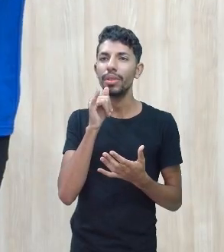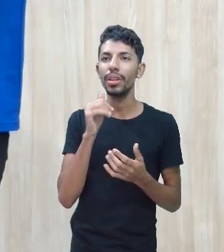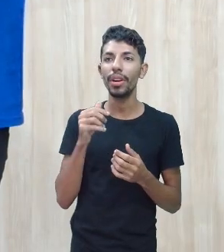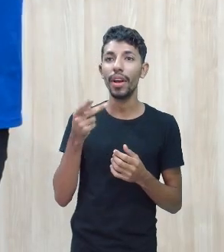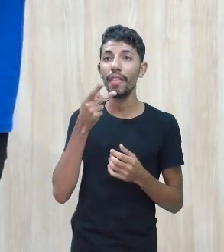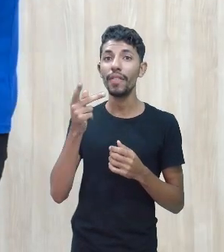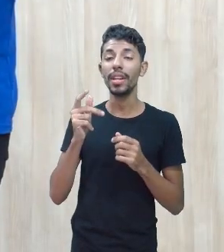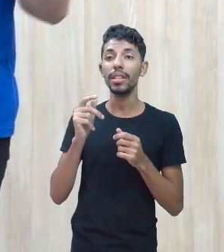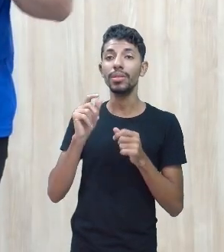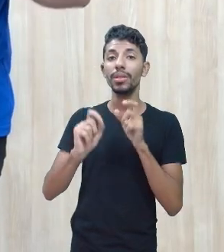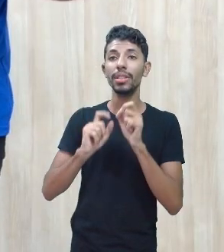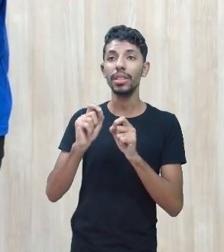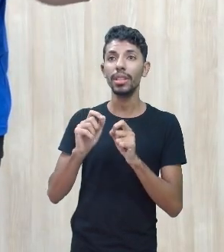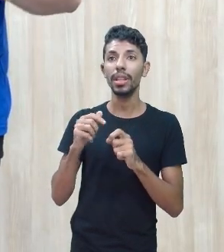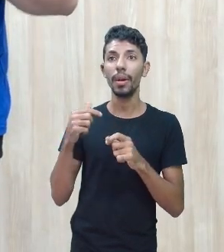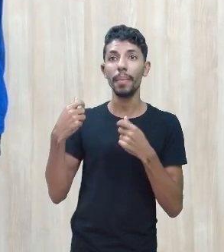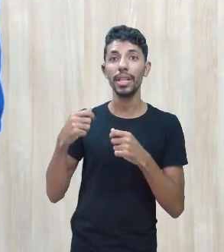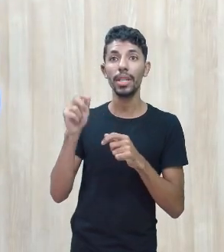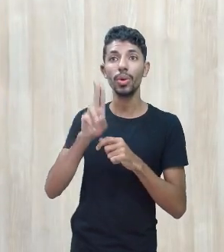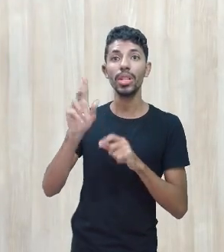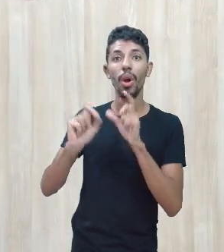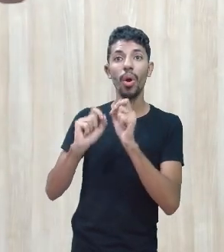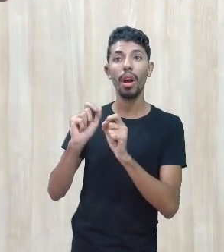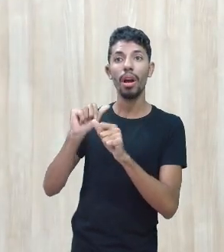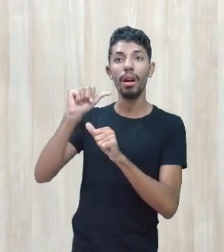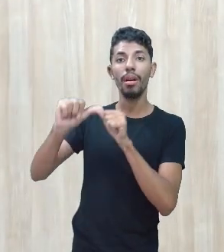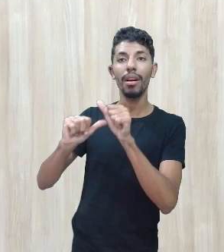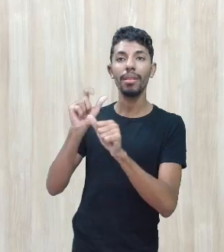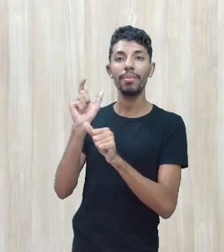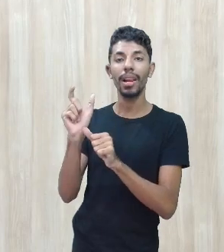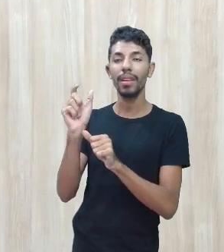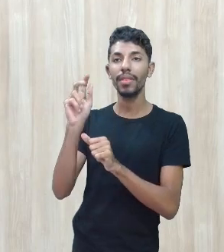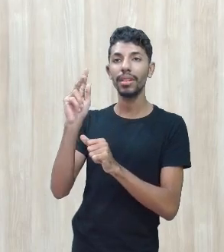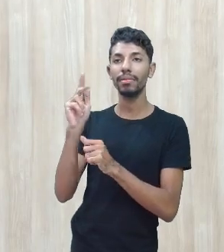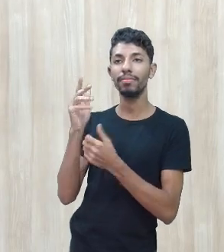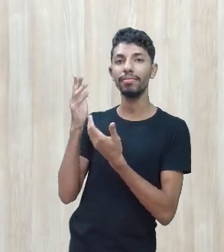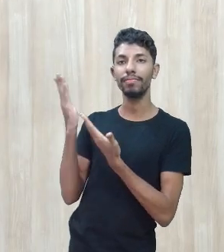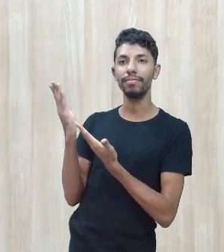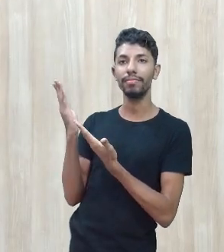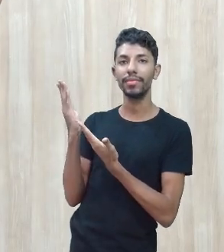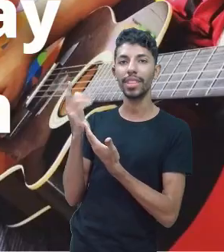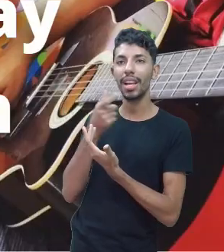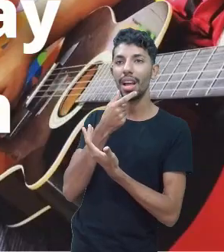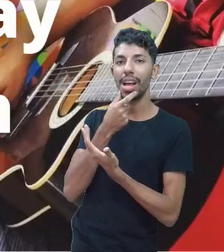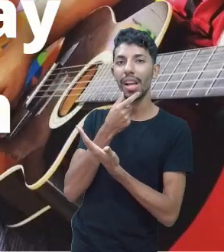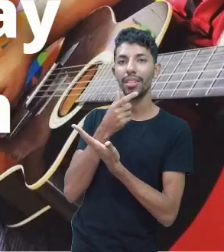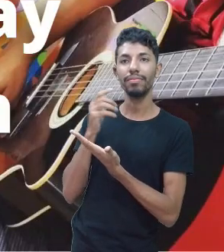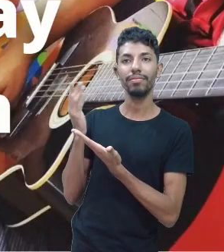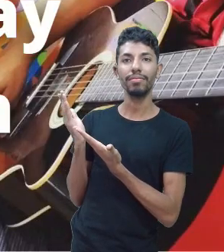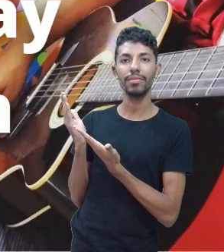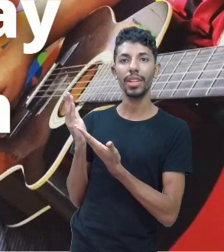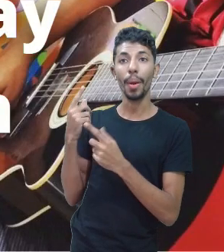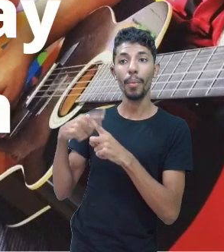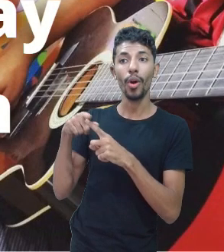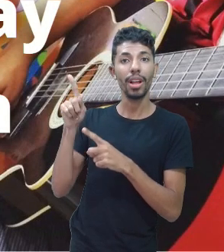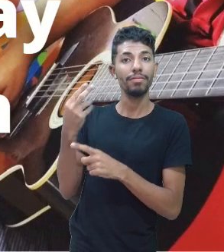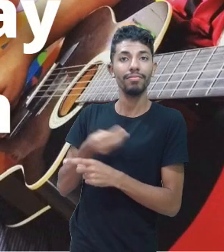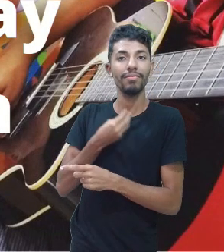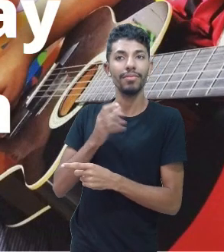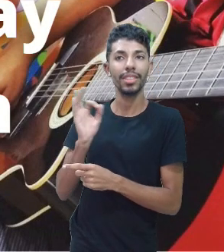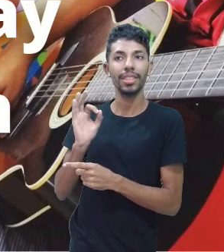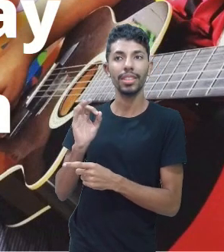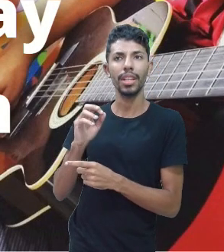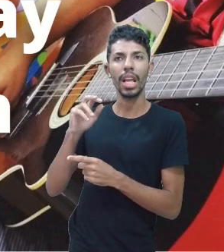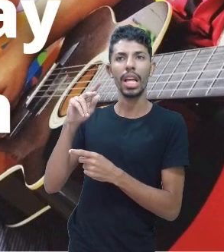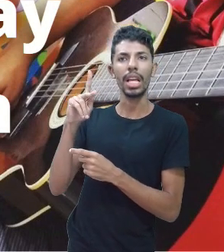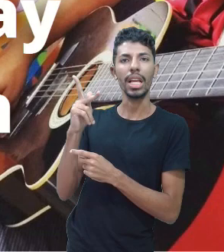que é ele, porque não sou eu, é ele. Sendo ele, eu digo he likes to play. O professor acrescentou um S